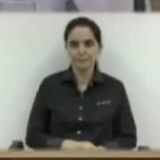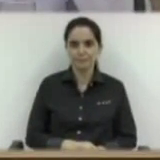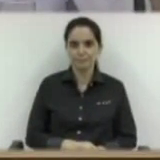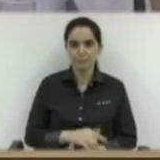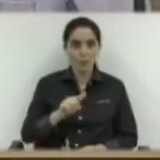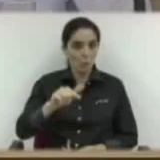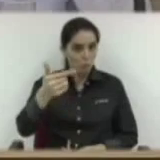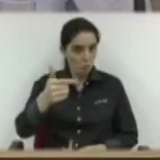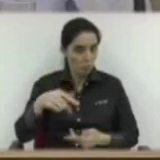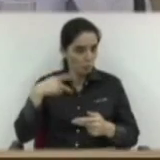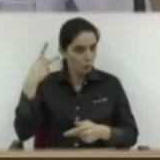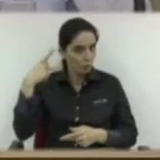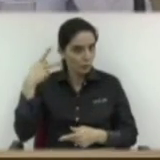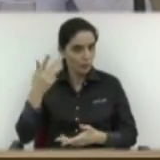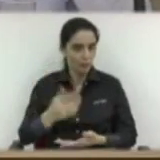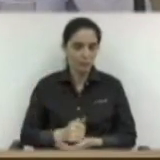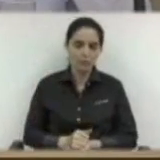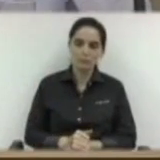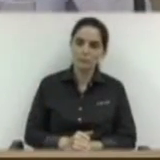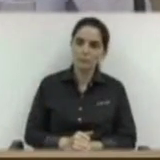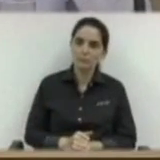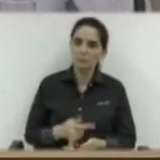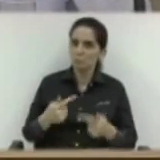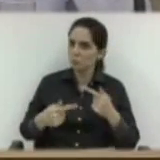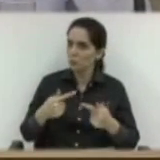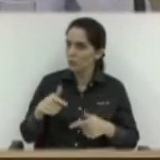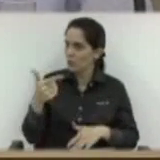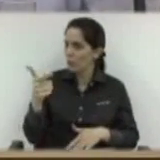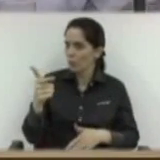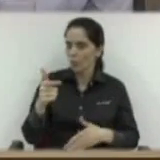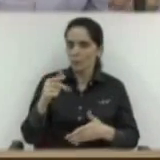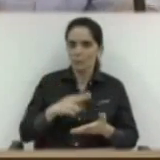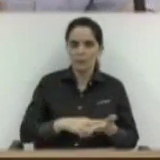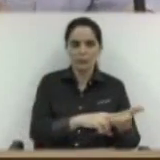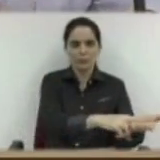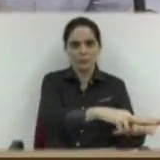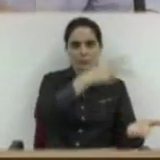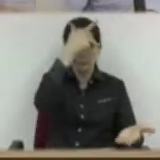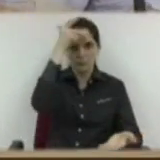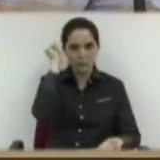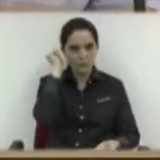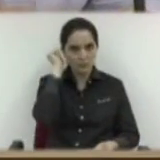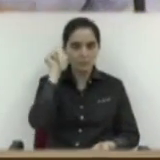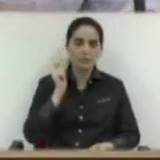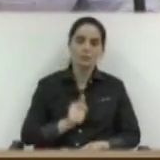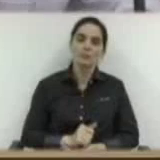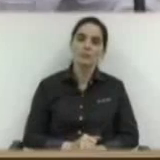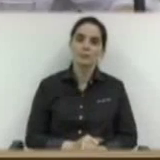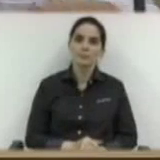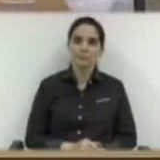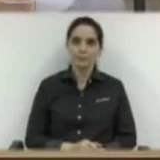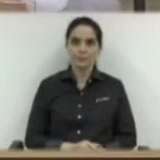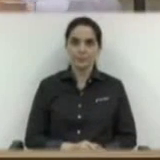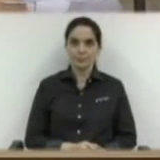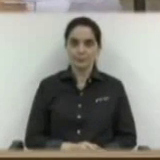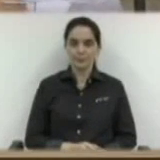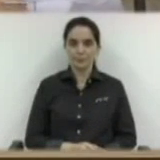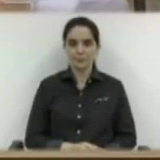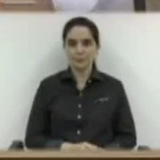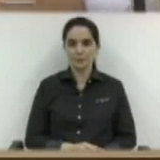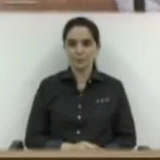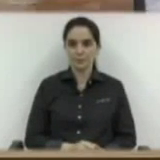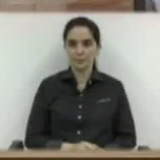Mais algum vereador deseja discutir? Não havendo, encaminhe-se ao Poder Executivo.